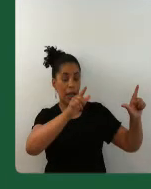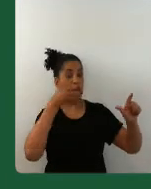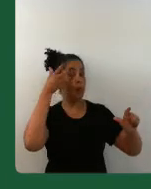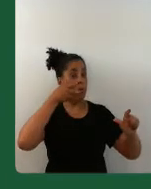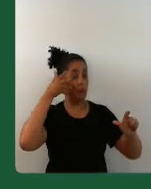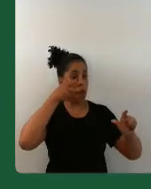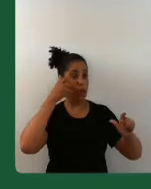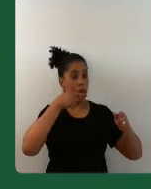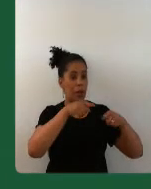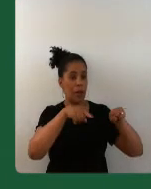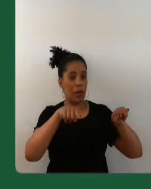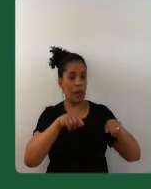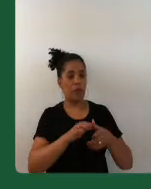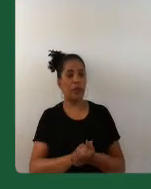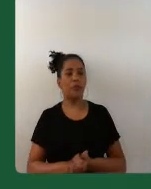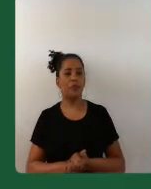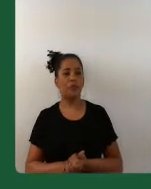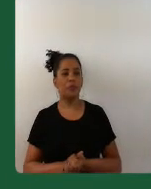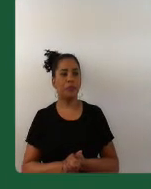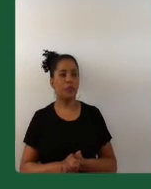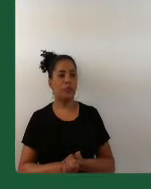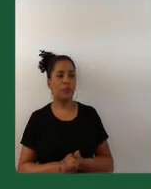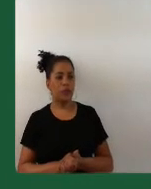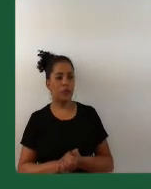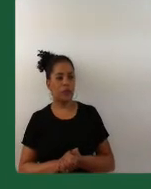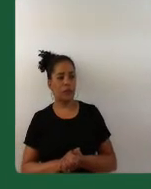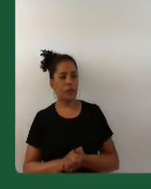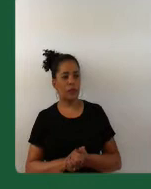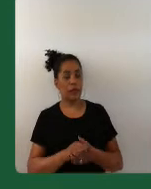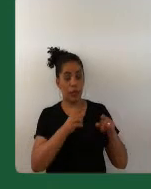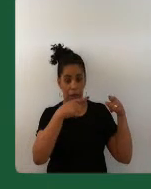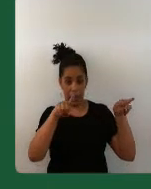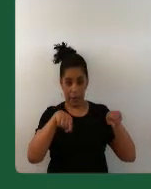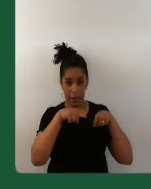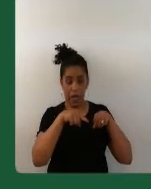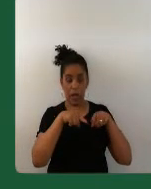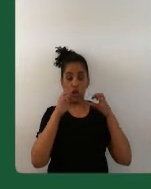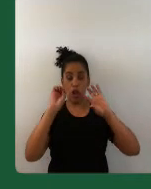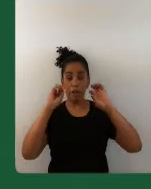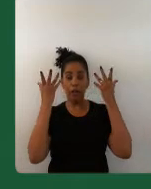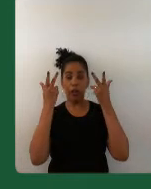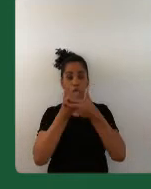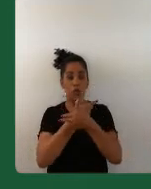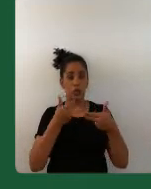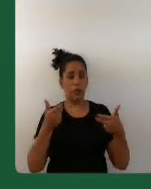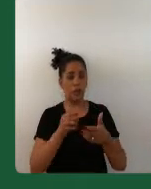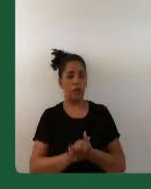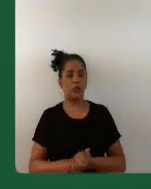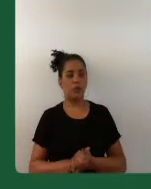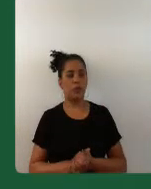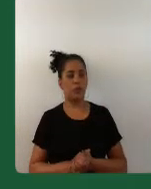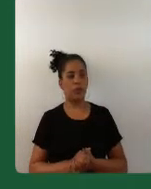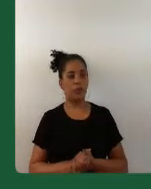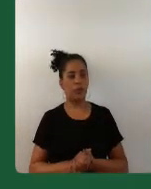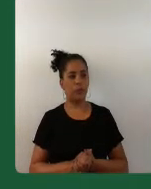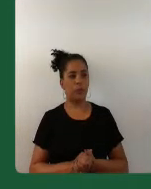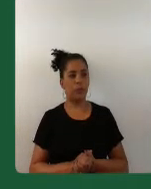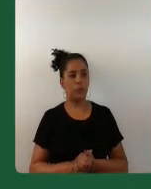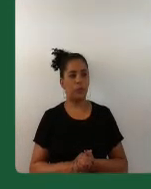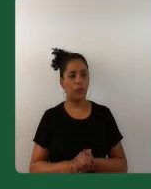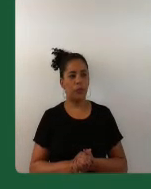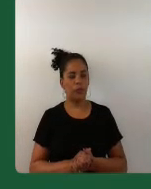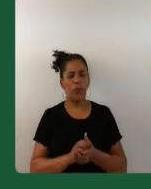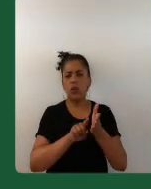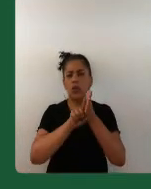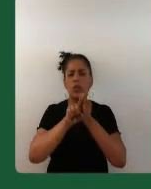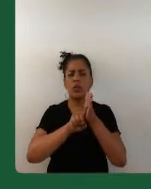do piso inferior e superior. E a nossa sala de videoconferência na foto à esquerda abaixo. Então, as nossas